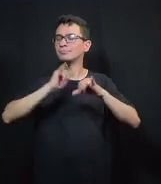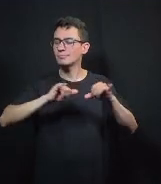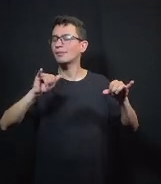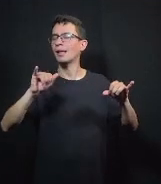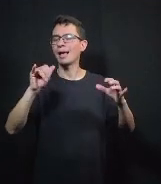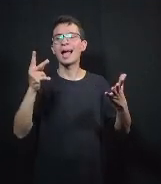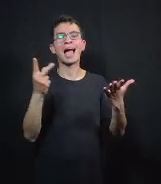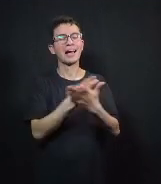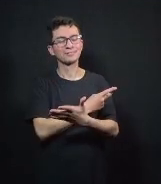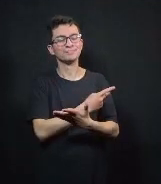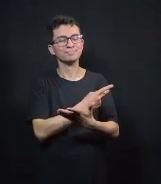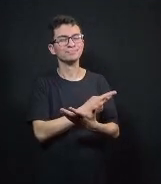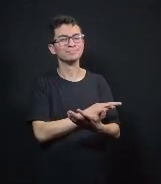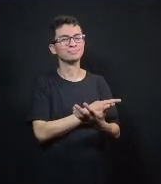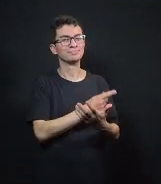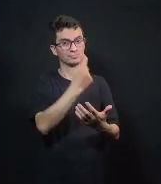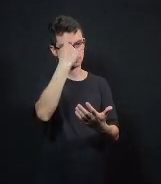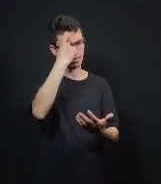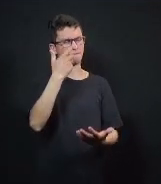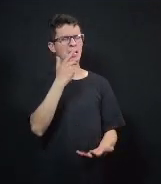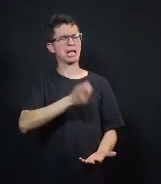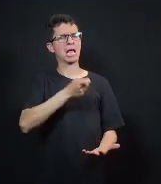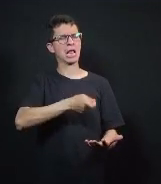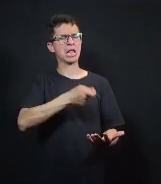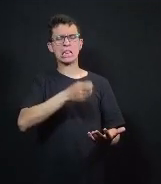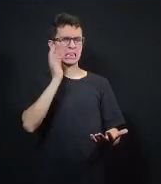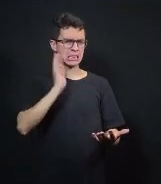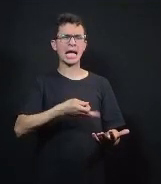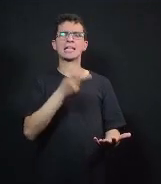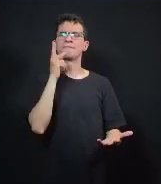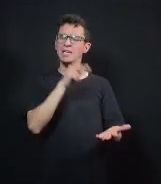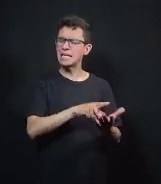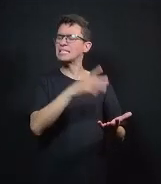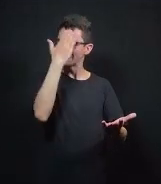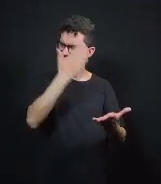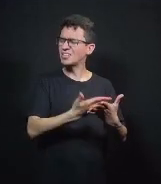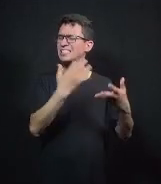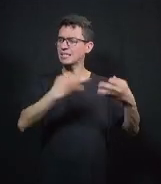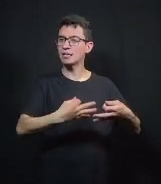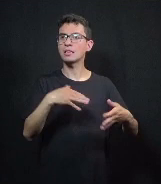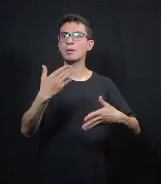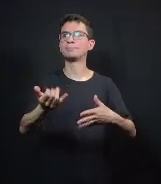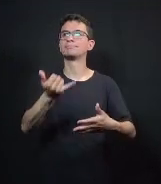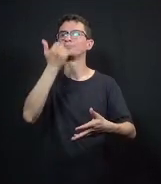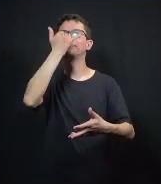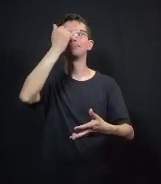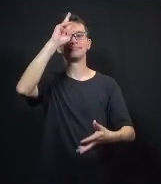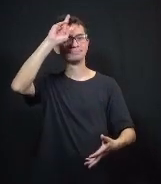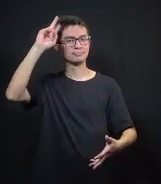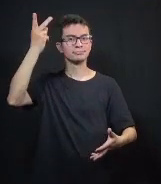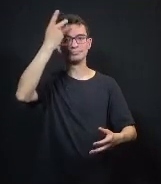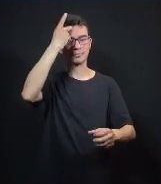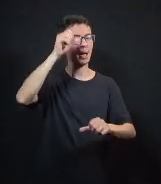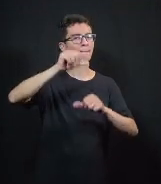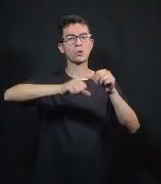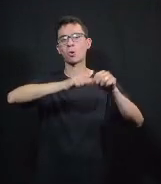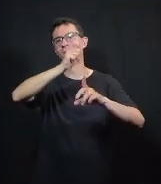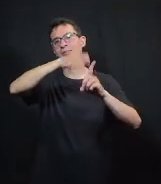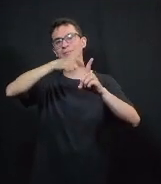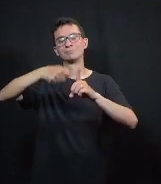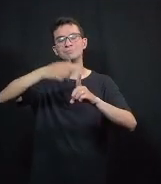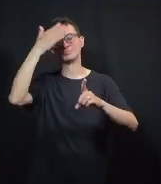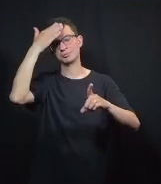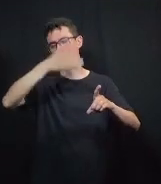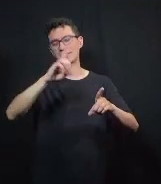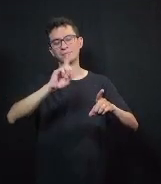como sendo, de forma taxativa, né? Como sendo verdade absoluta, e alguns meses depois a ciência provou que